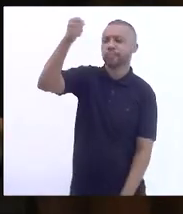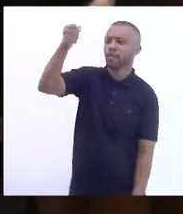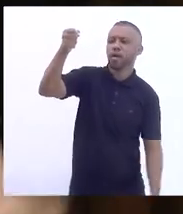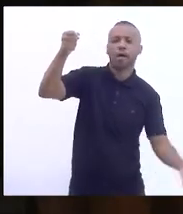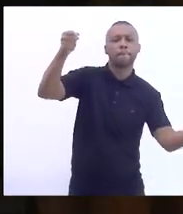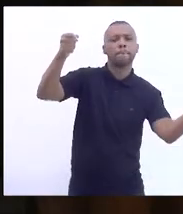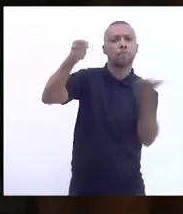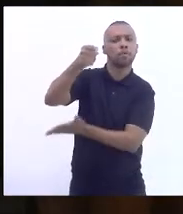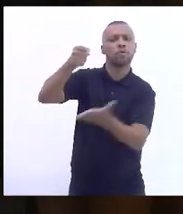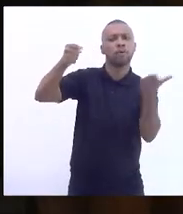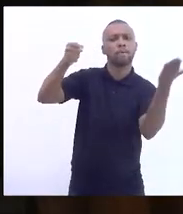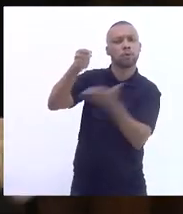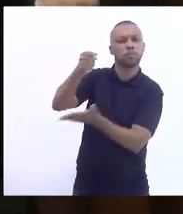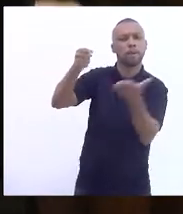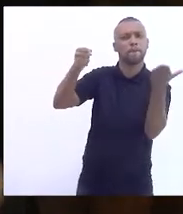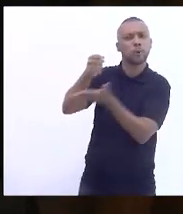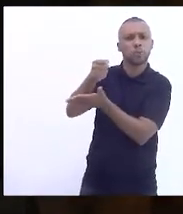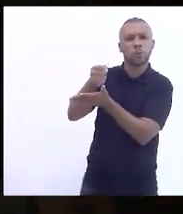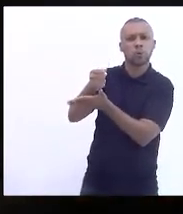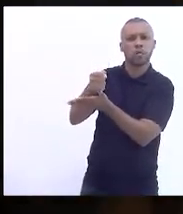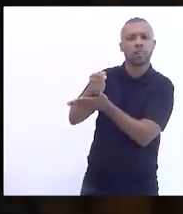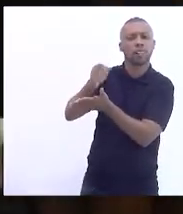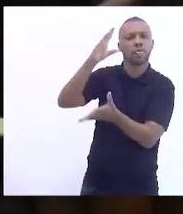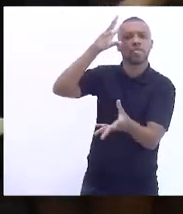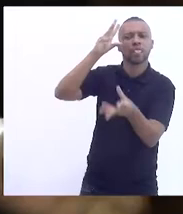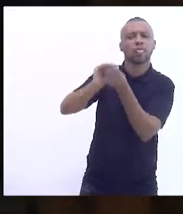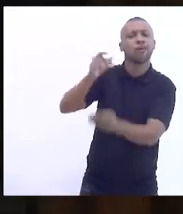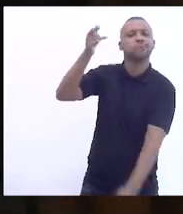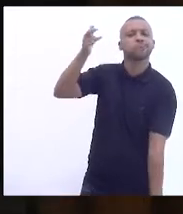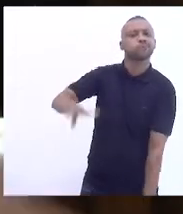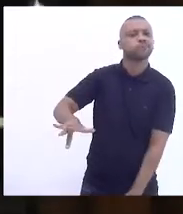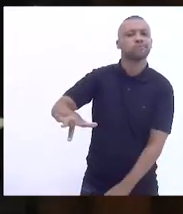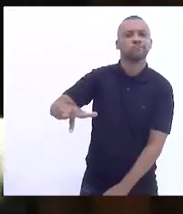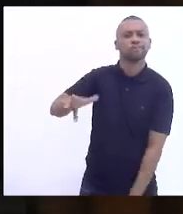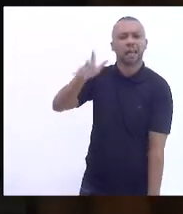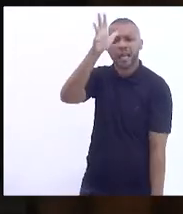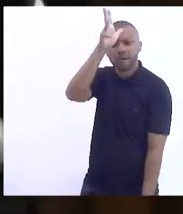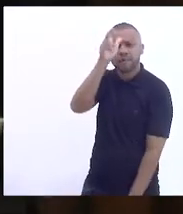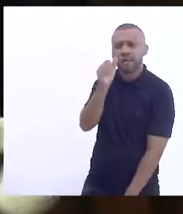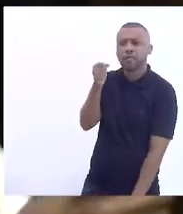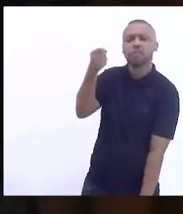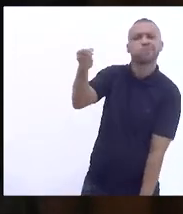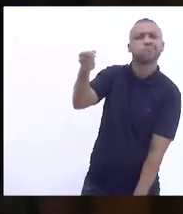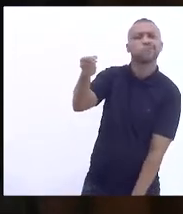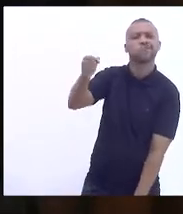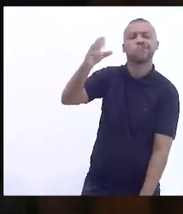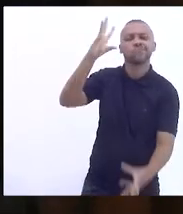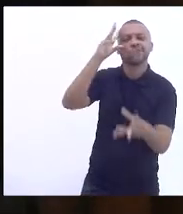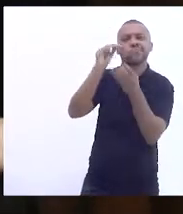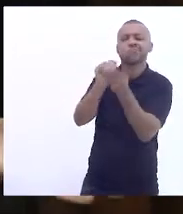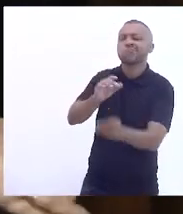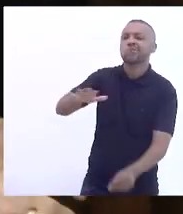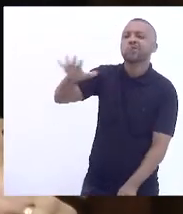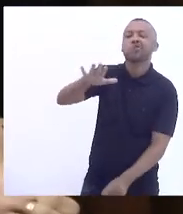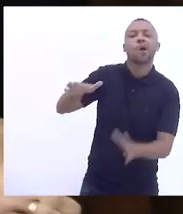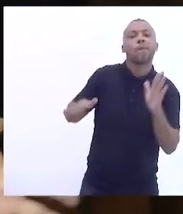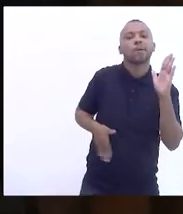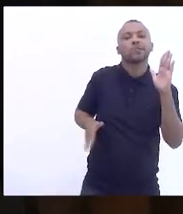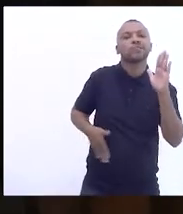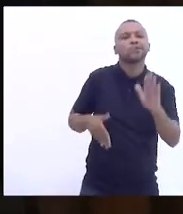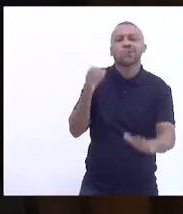frango não são vida eles Entraram na favela para ele tudo que Thalia bandido não respeita ninguém